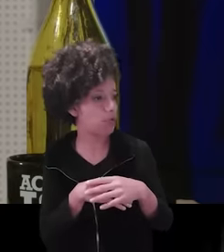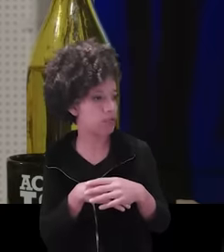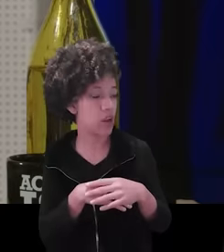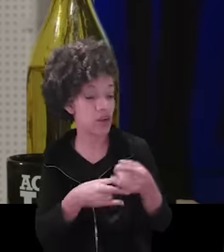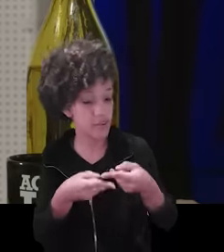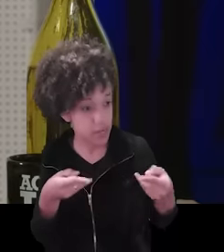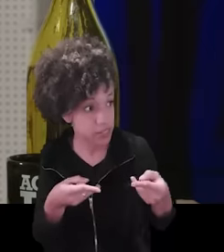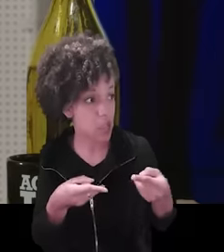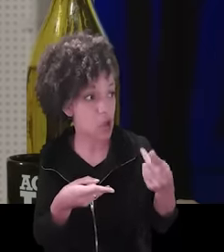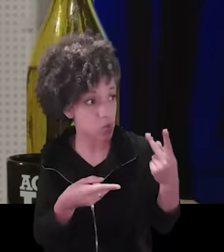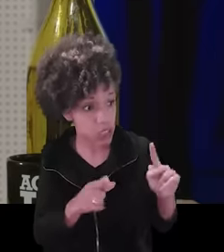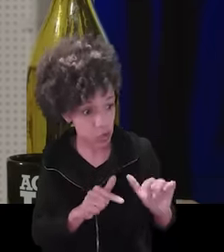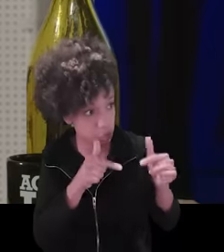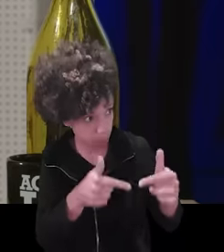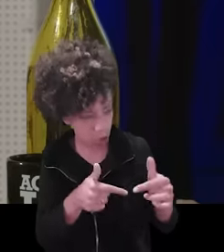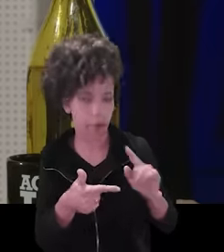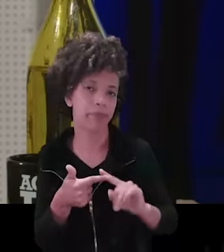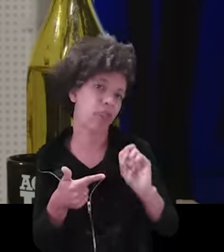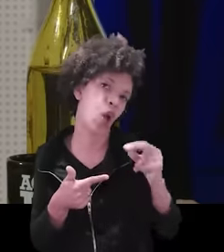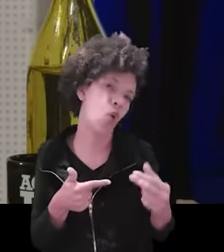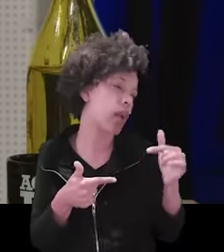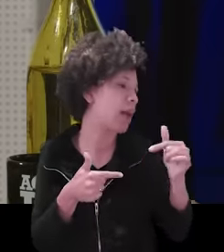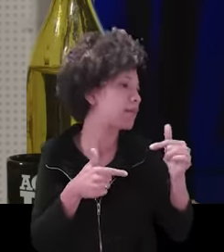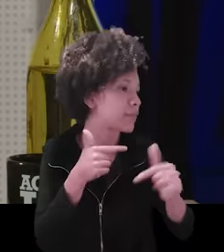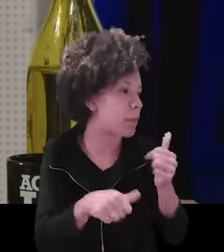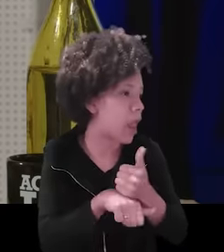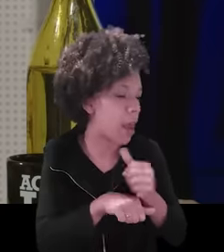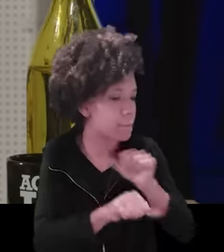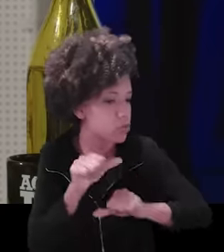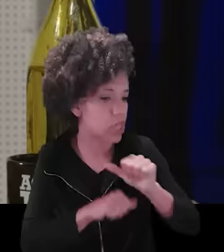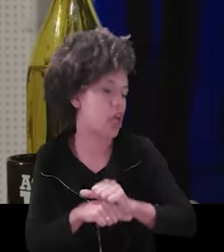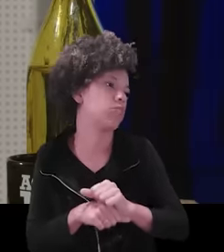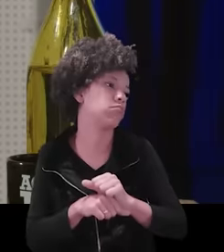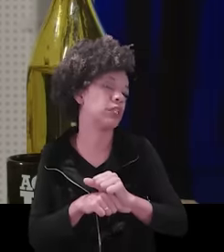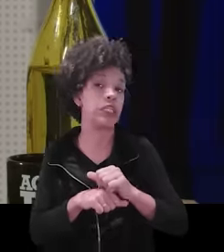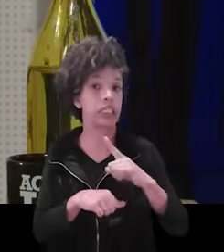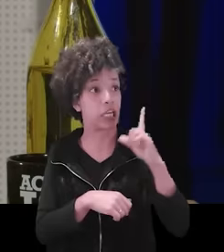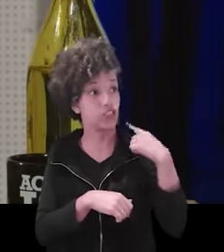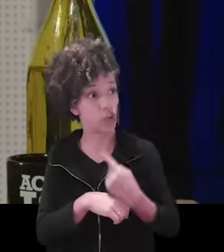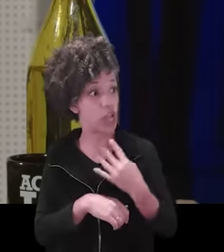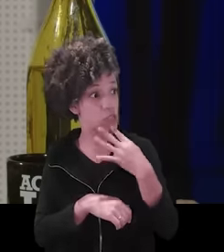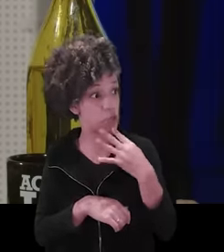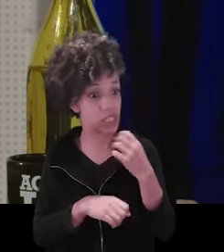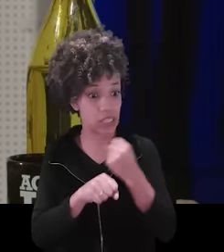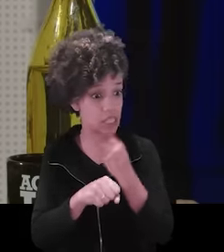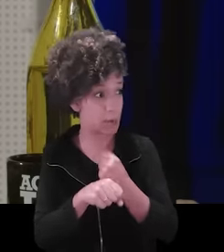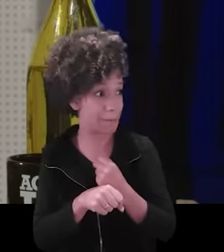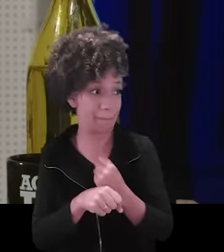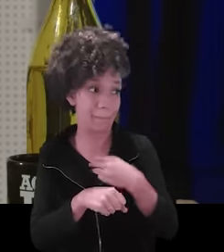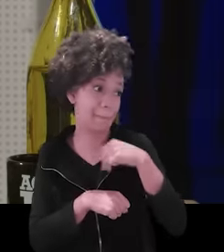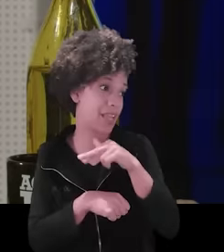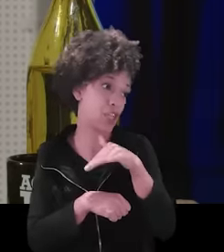ou validar revalidar o seu diploma ou vai ter que trabalhar de outra coisa você falou né de advogados que moram lá eu conheço